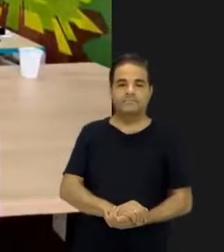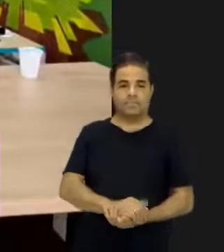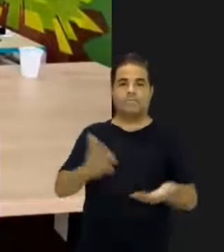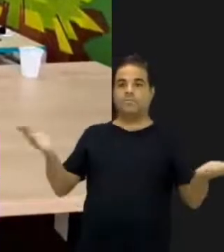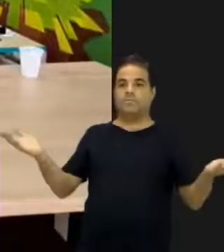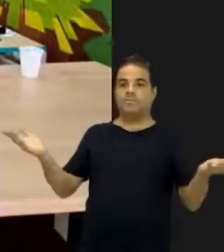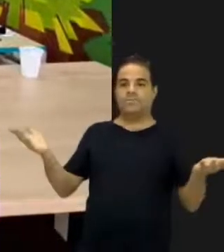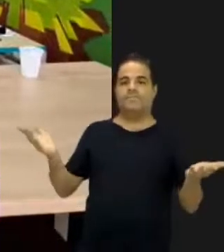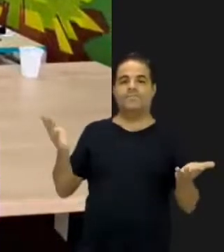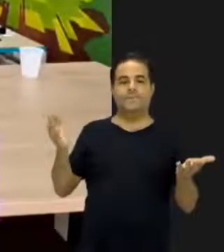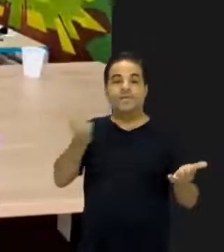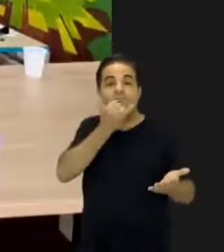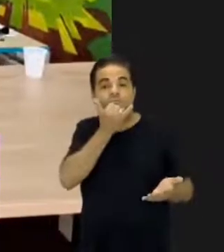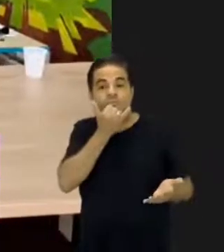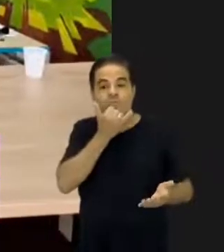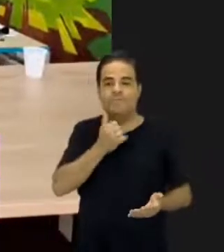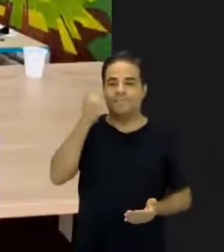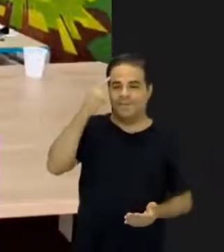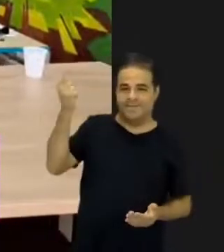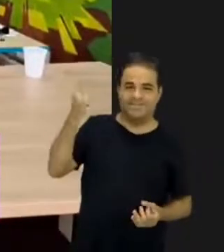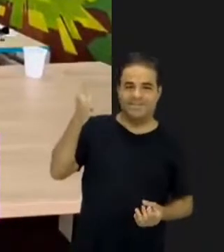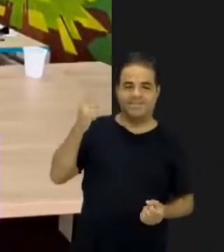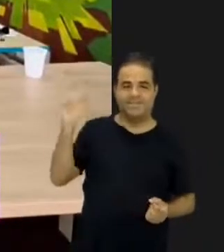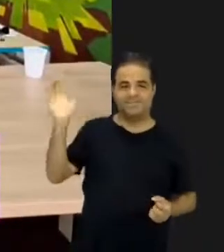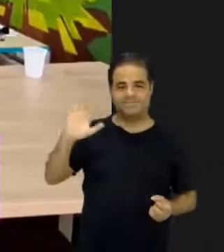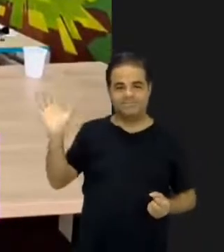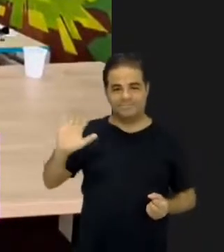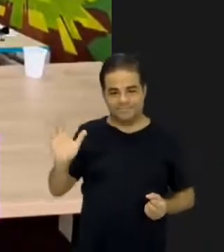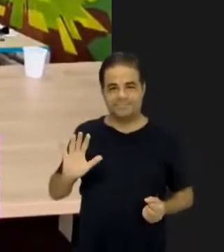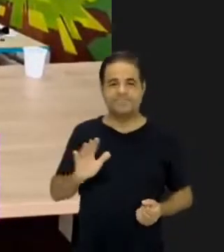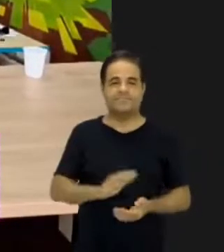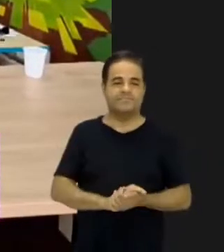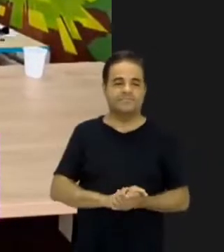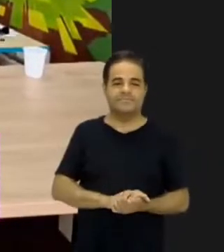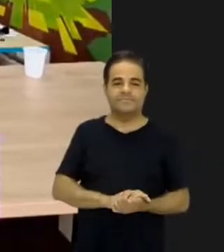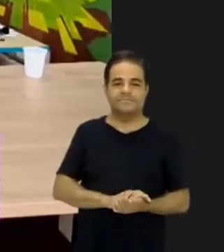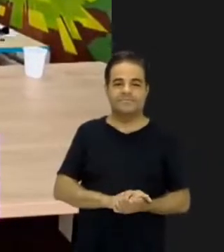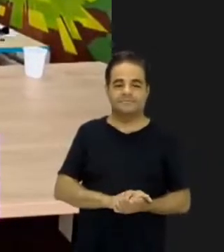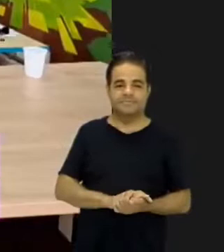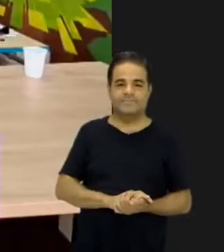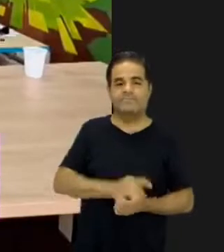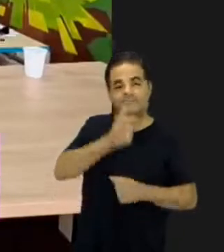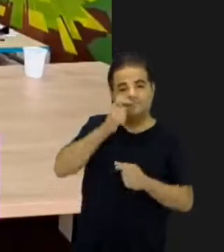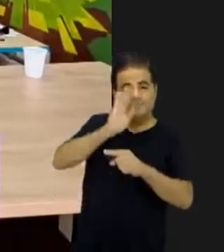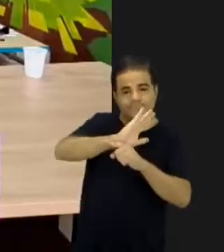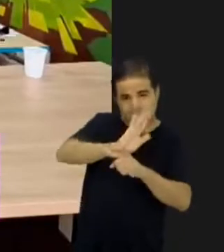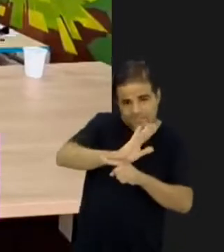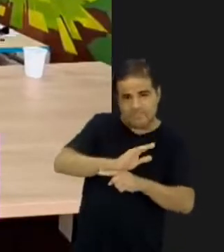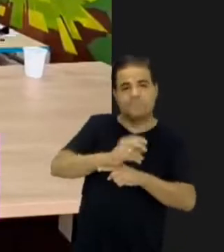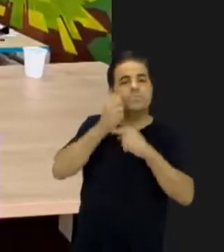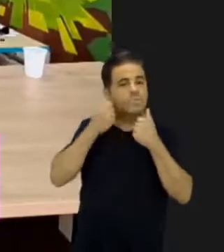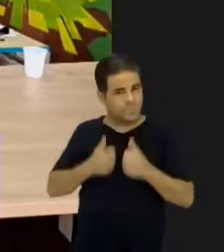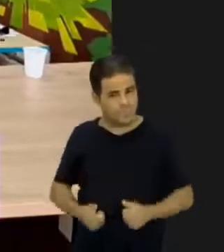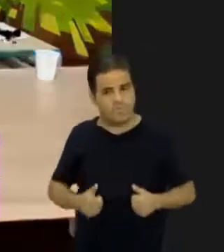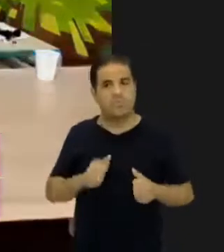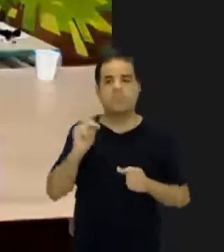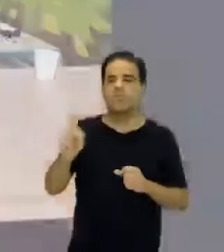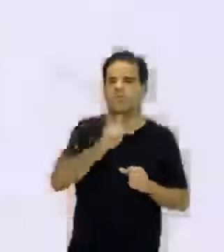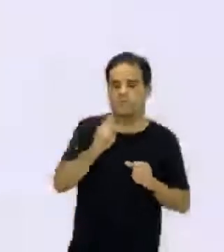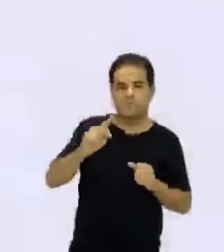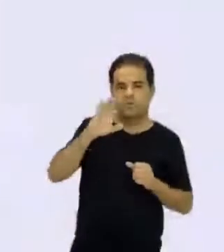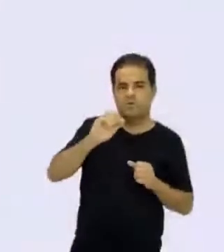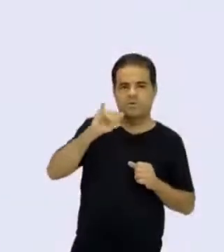Oi, desculpa. Bom, gente, esse Tinkercad é muito bom, né? A professora Camila